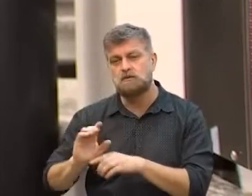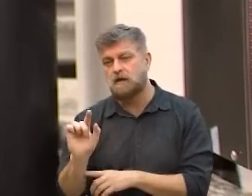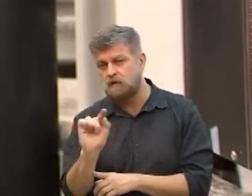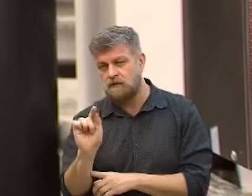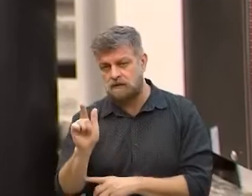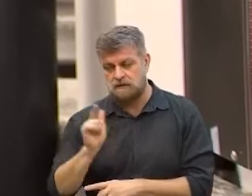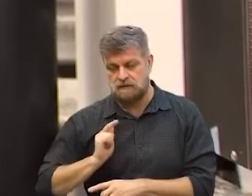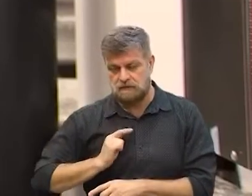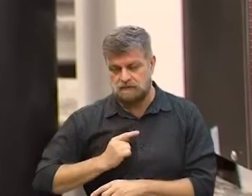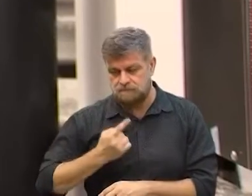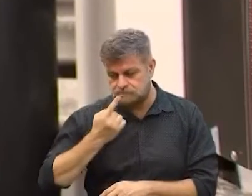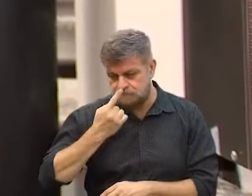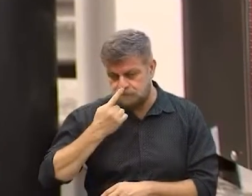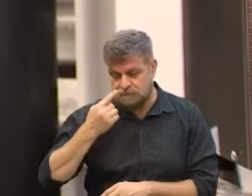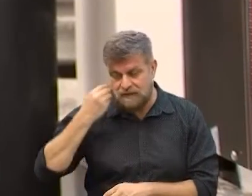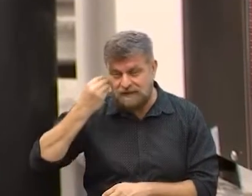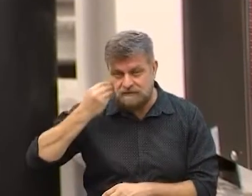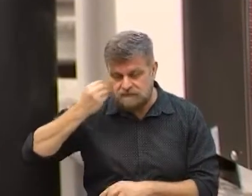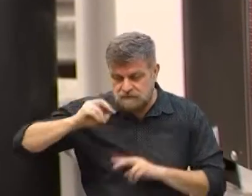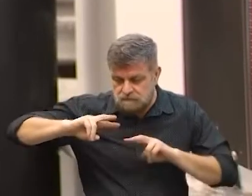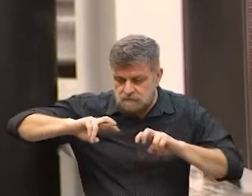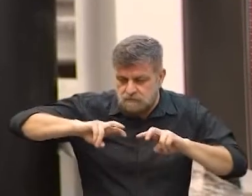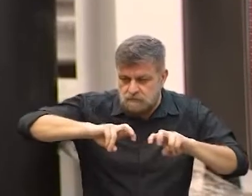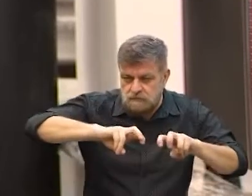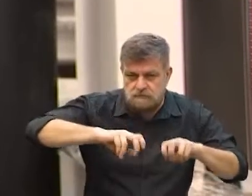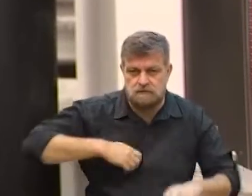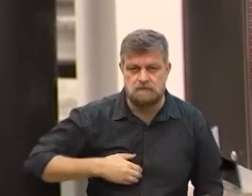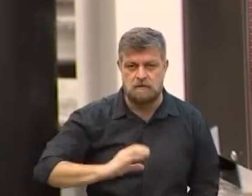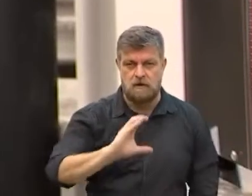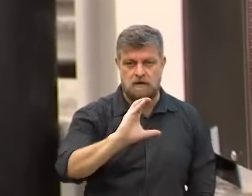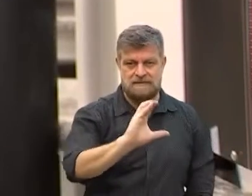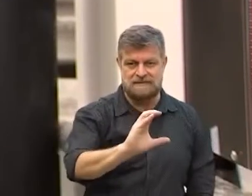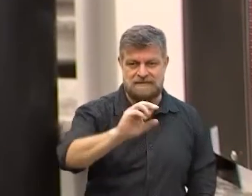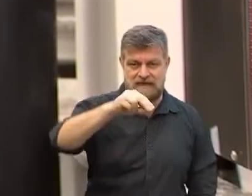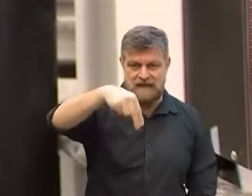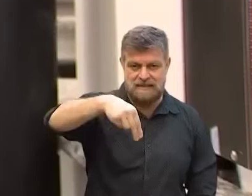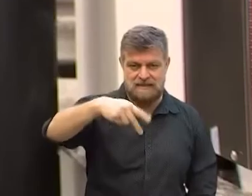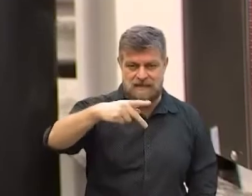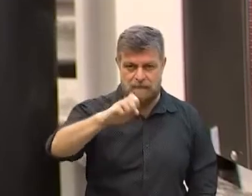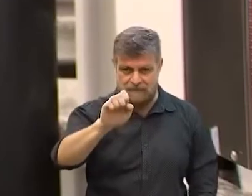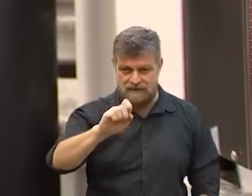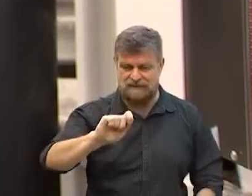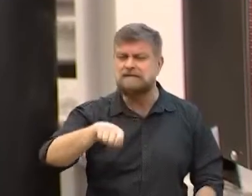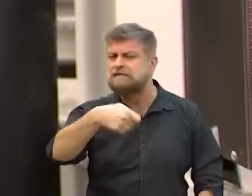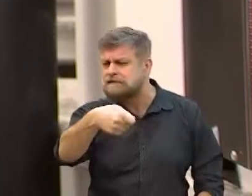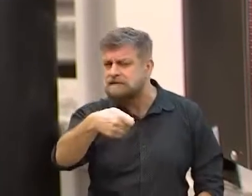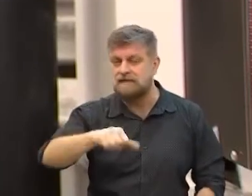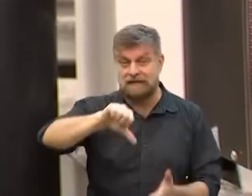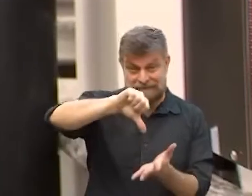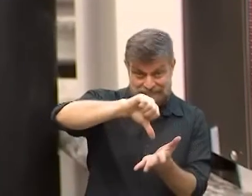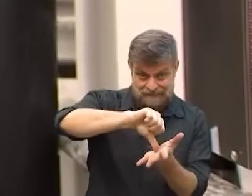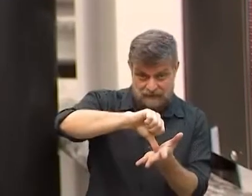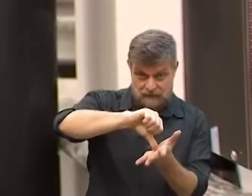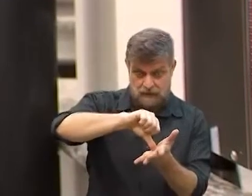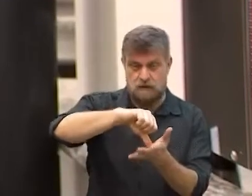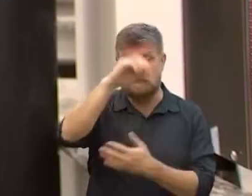a imersão que os alunos terão no CNEPEM. O CNEPEM é o Centro Nacional